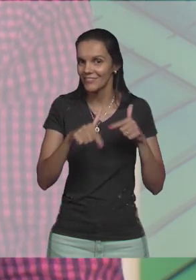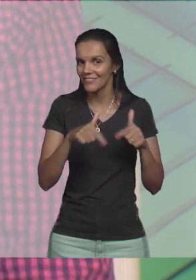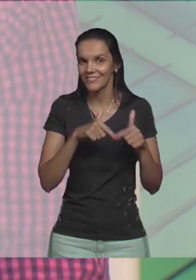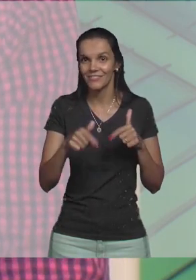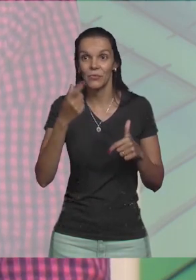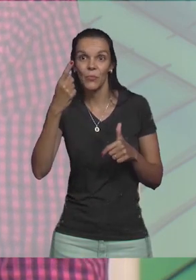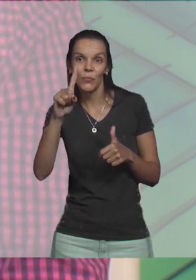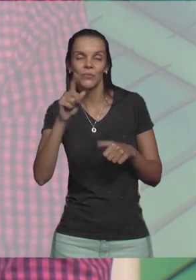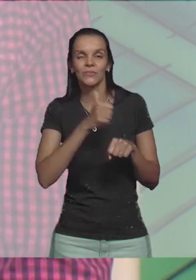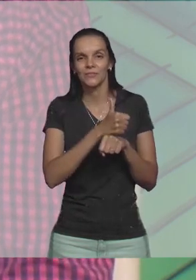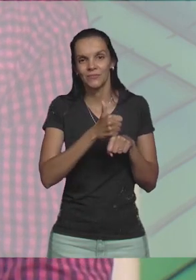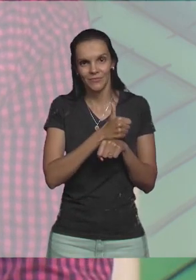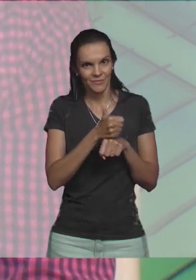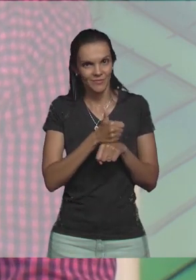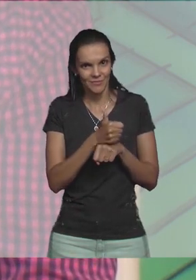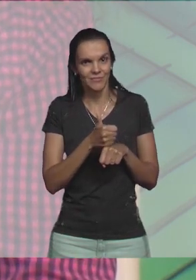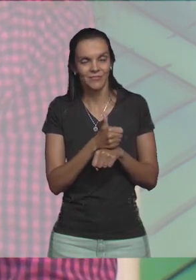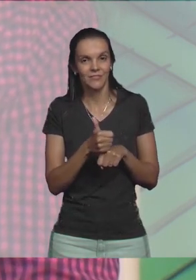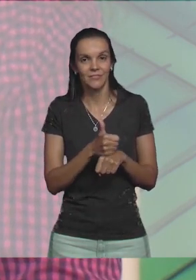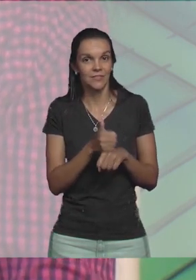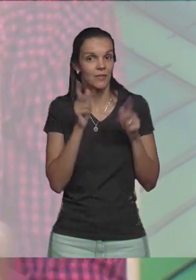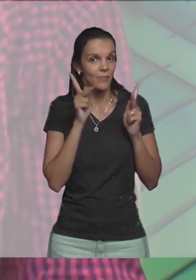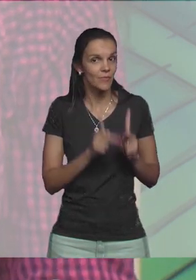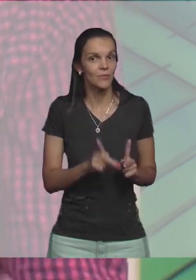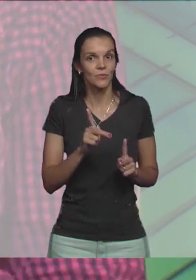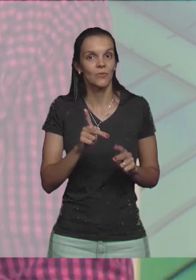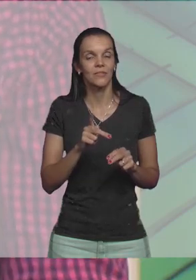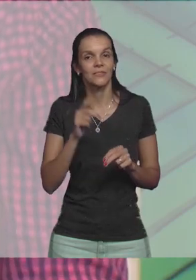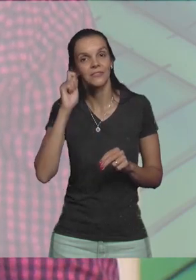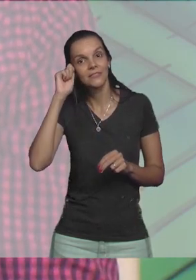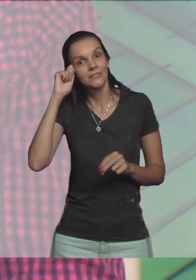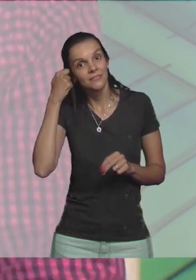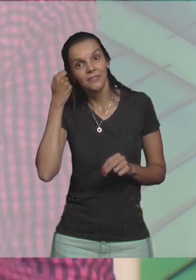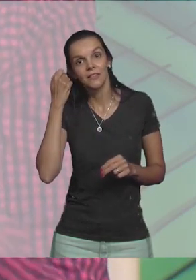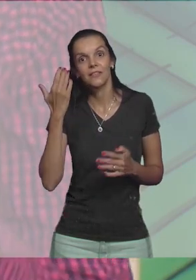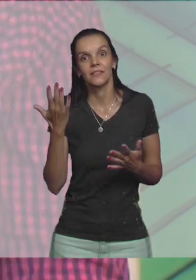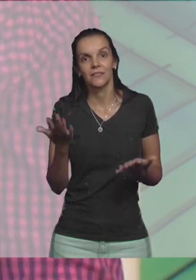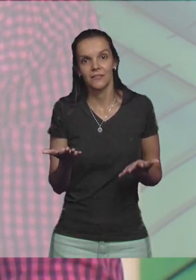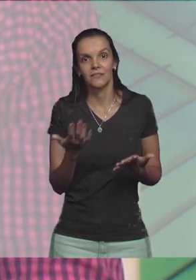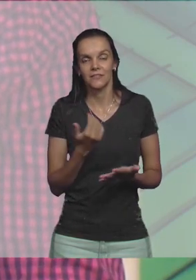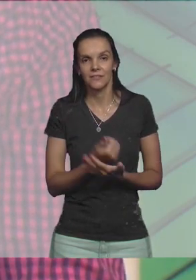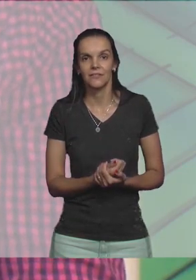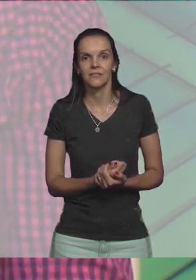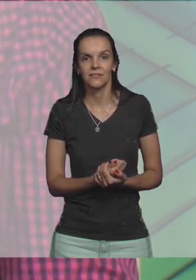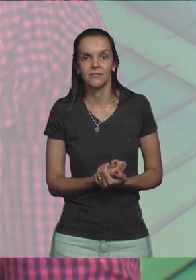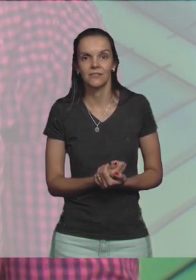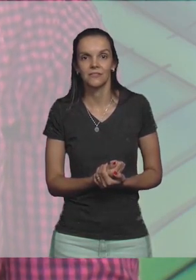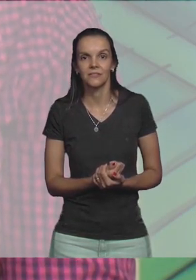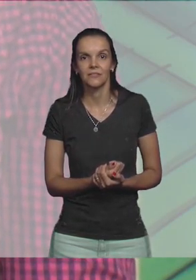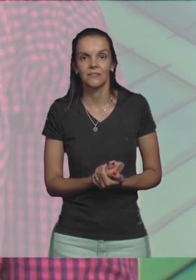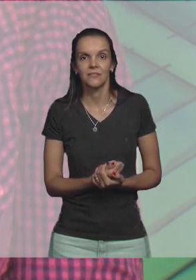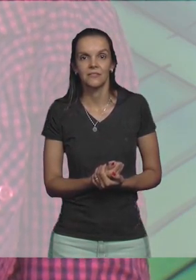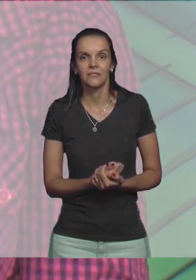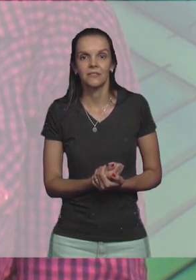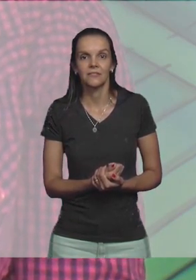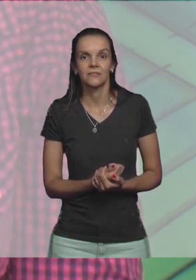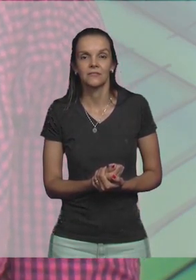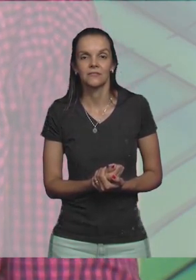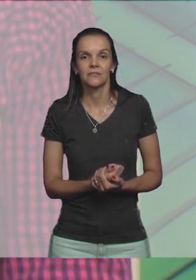com outras profissões que são, né, são pessoas negras e que, sabe, elas não estão